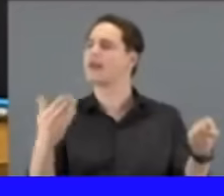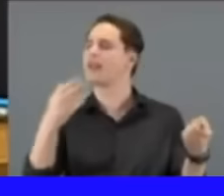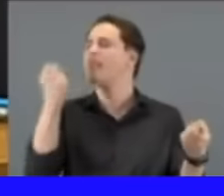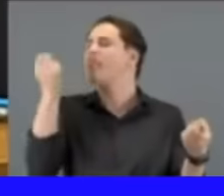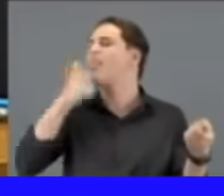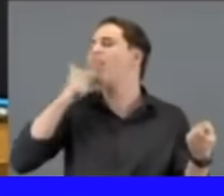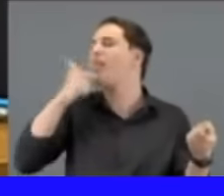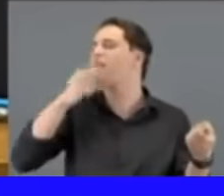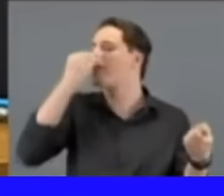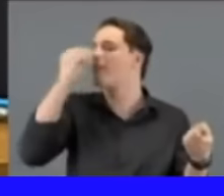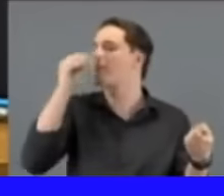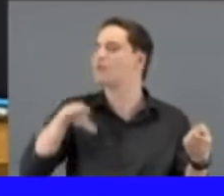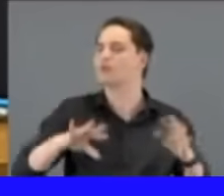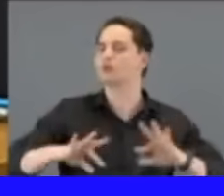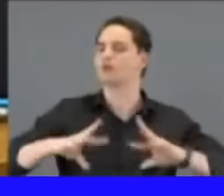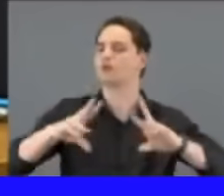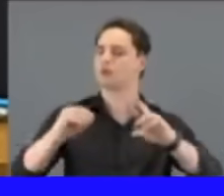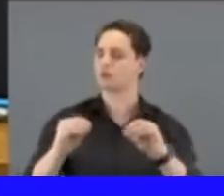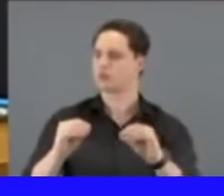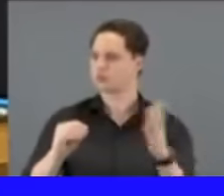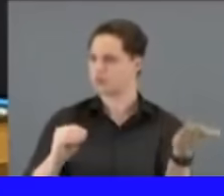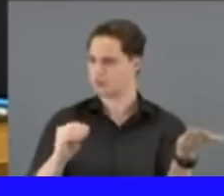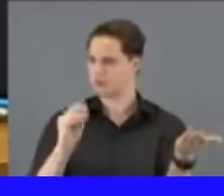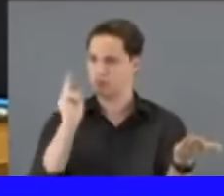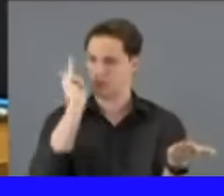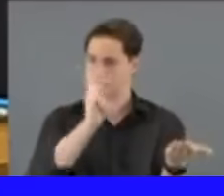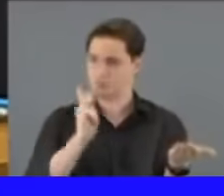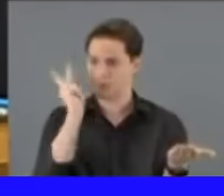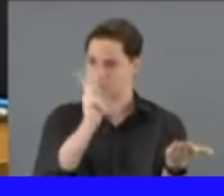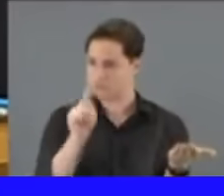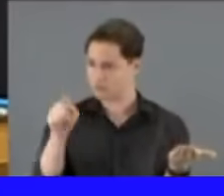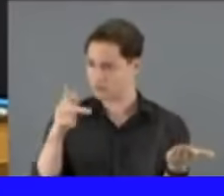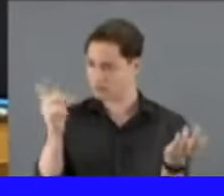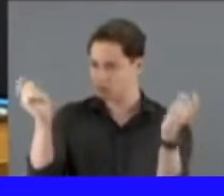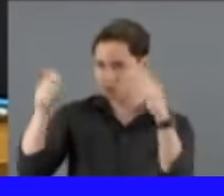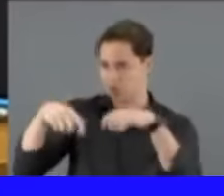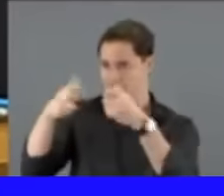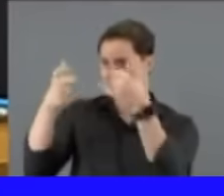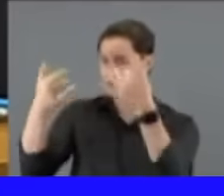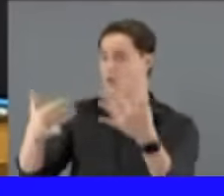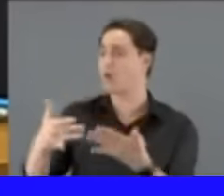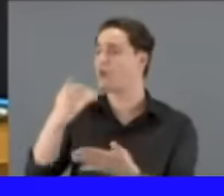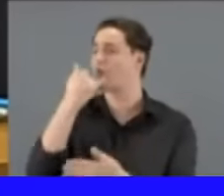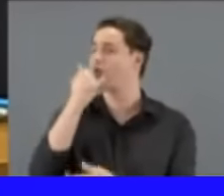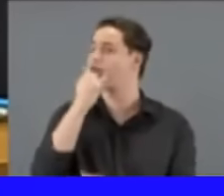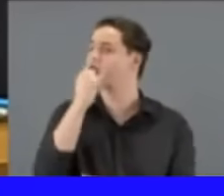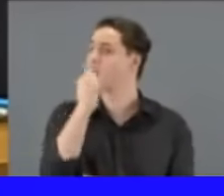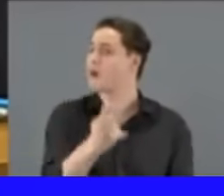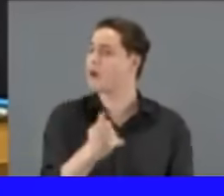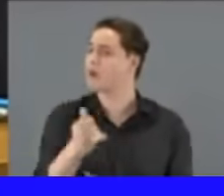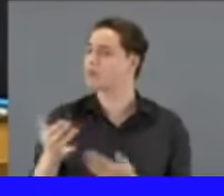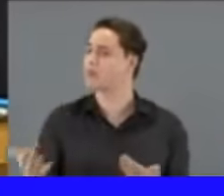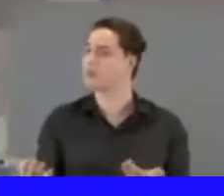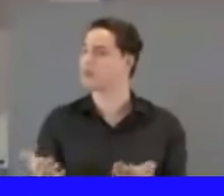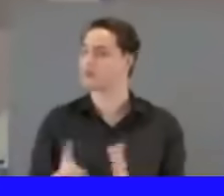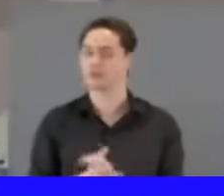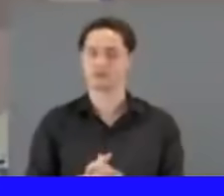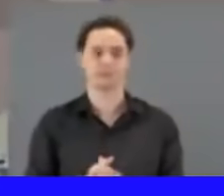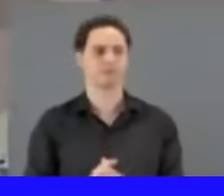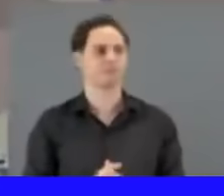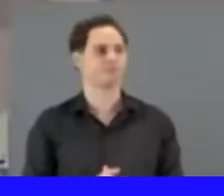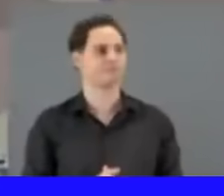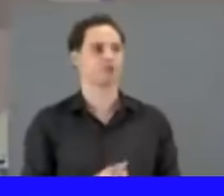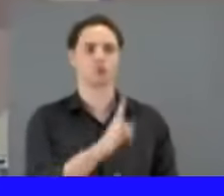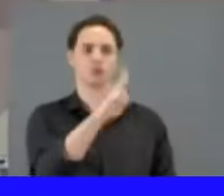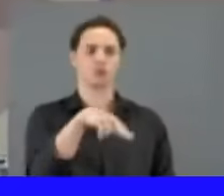naquela comissão de todos os parlamentares, dizendo que ele não recebeu, o senhor pode dizer qual informe é esse, senhor Salo? Eu nunca afirmei